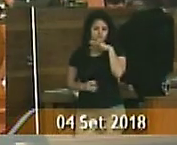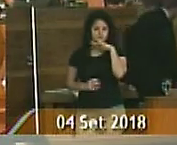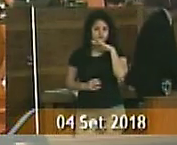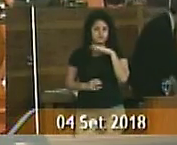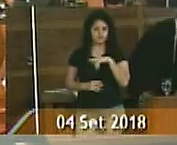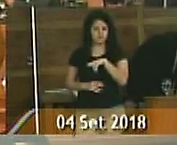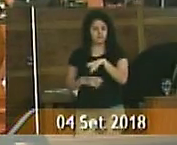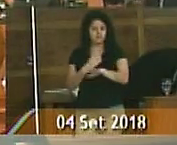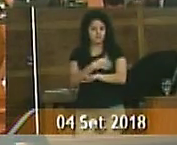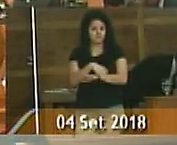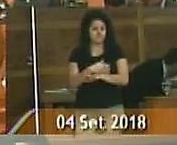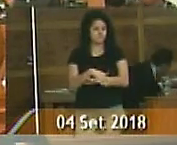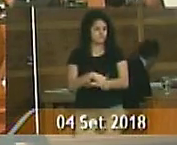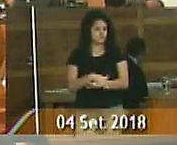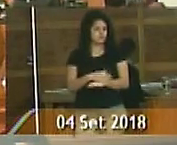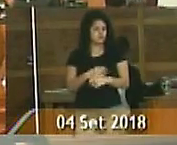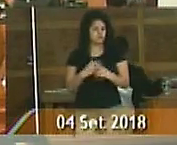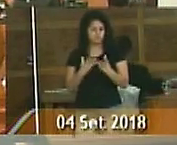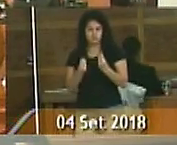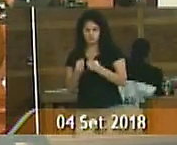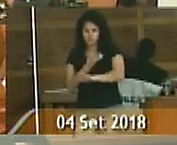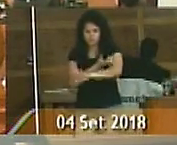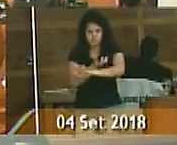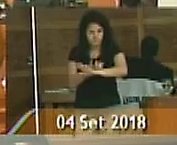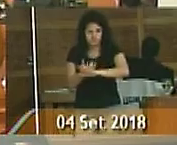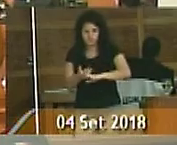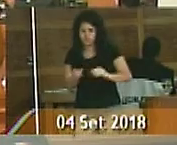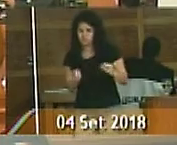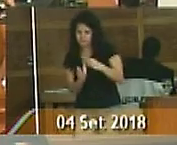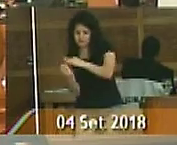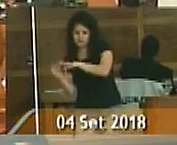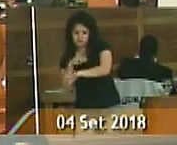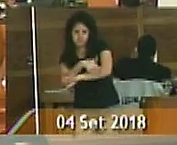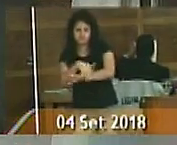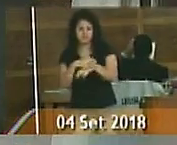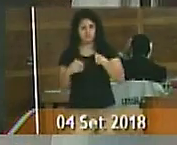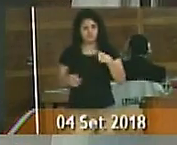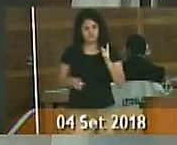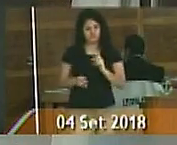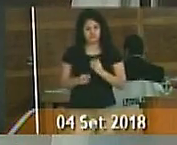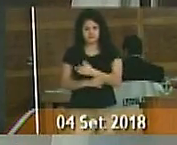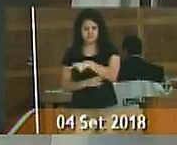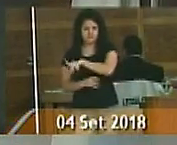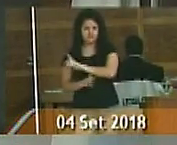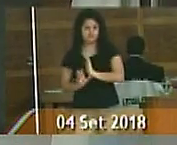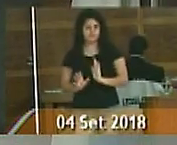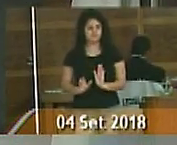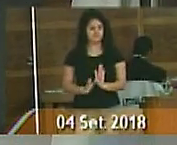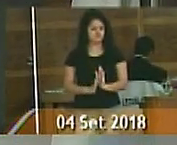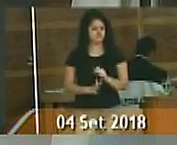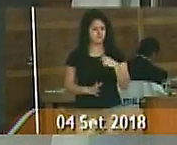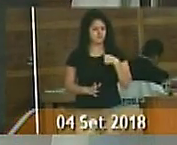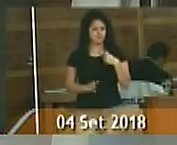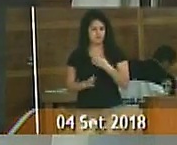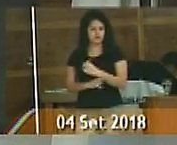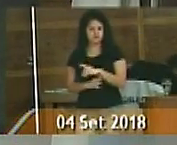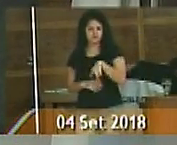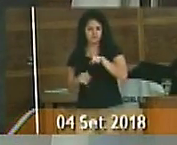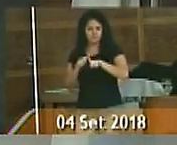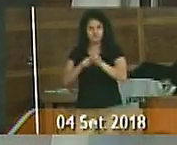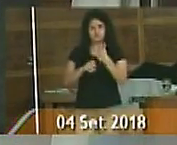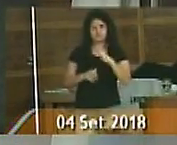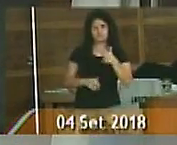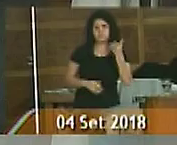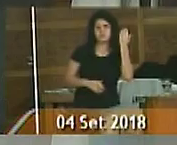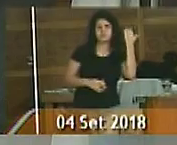ali, aquela estrada ali, tava, o matagal estava tomando a pista. Eu não passei lá ainda, mas eu passei há um mês e pouco atrás e